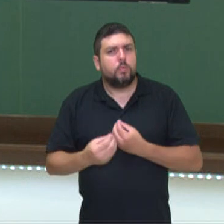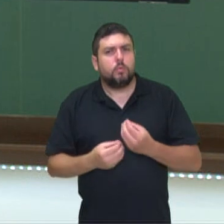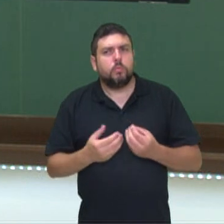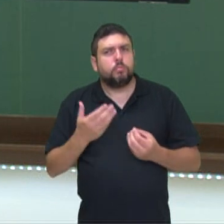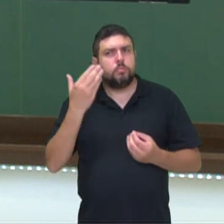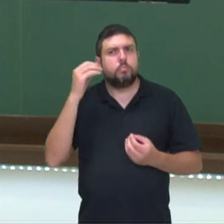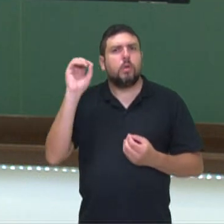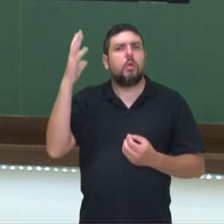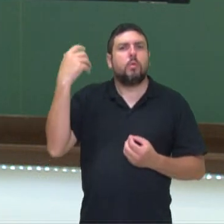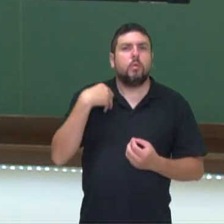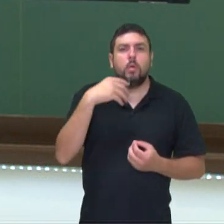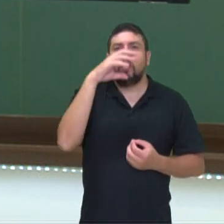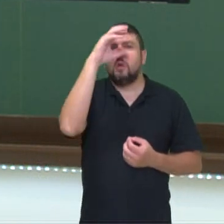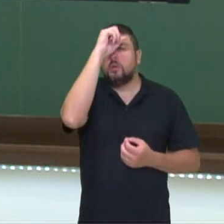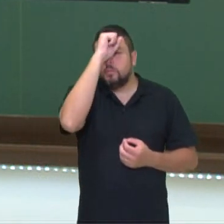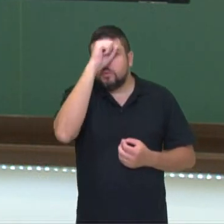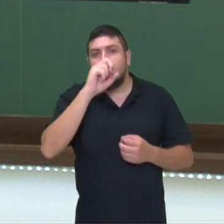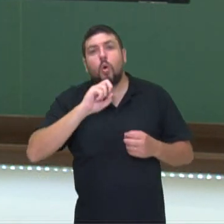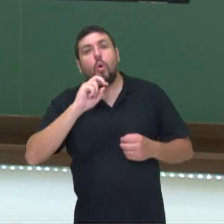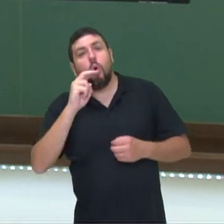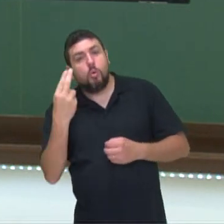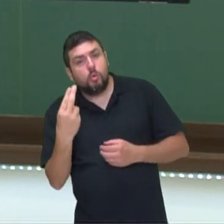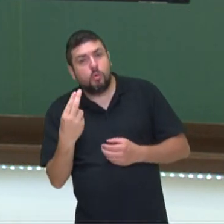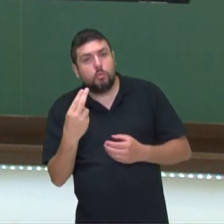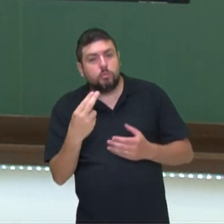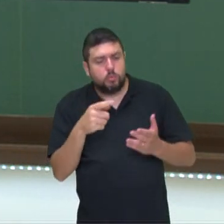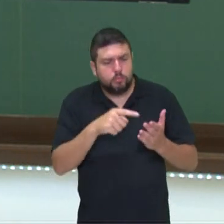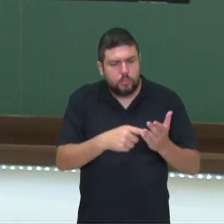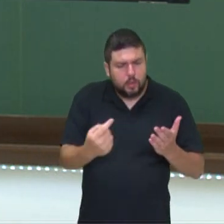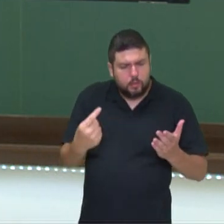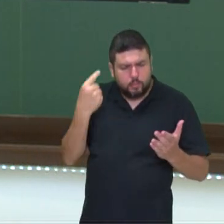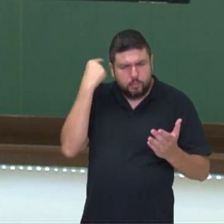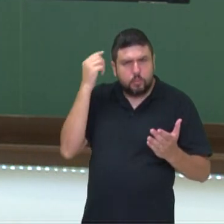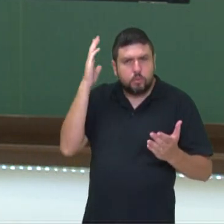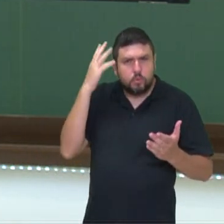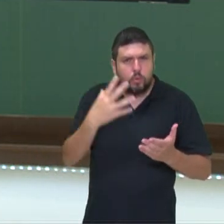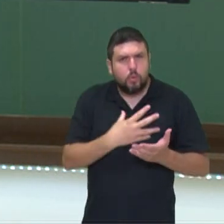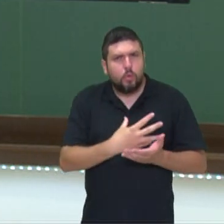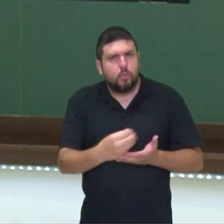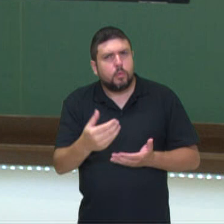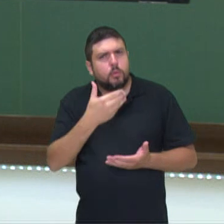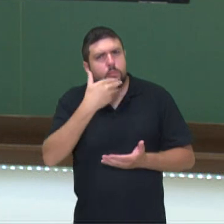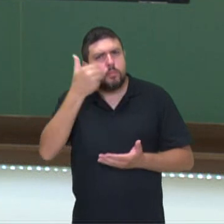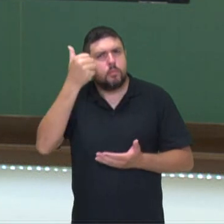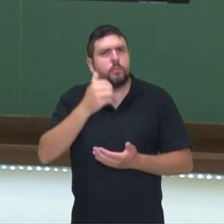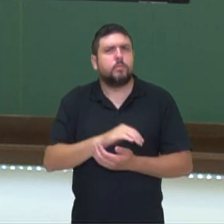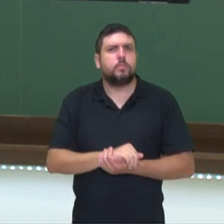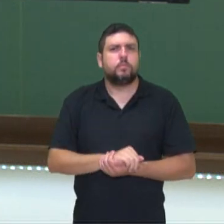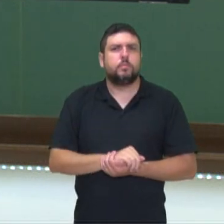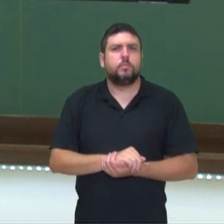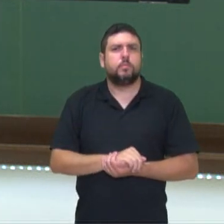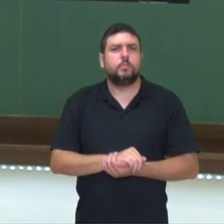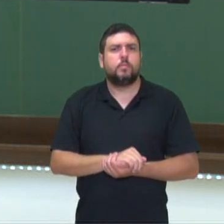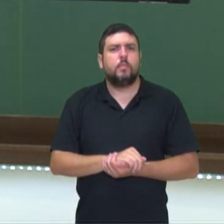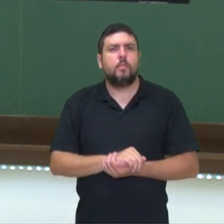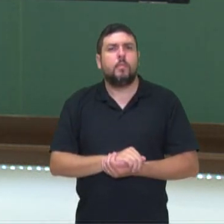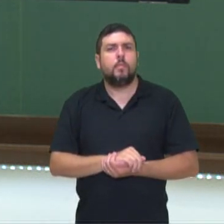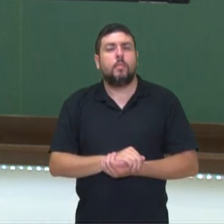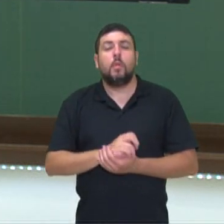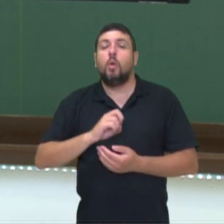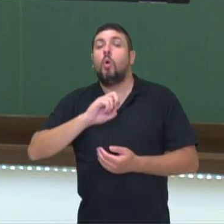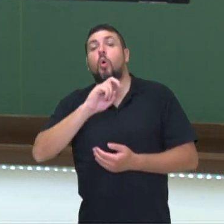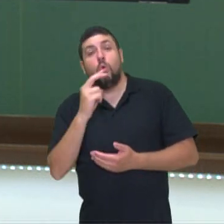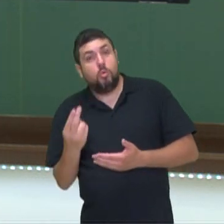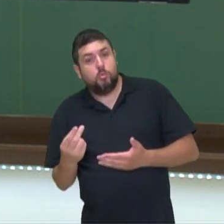ou reproduzir aquelas ações de uma maneira ainda melhor. Ou ainda, evitar que aquilo